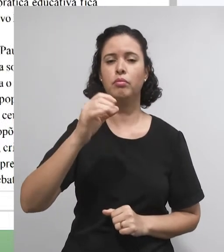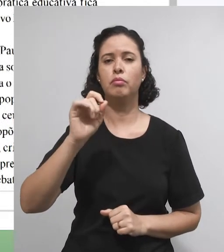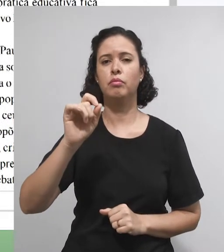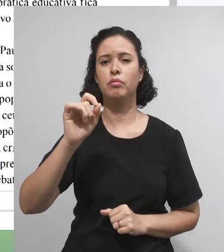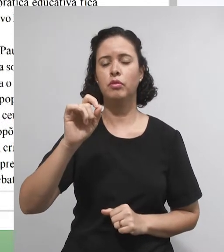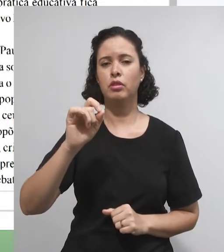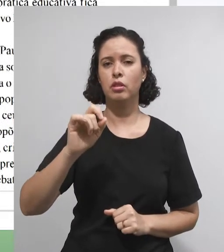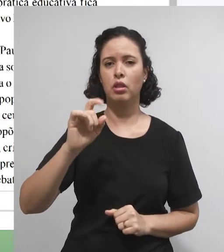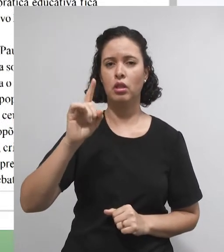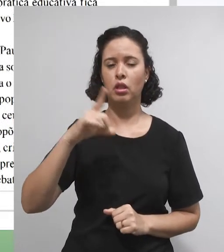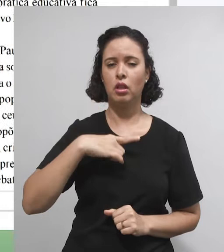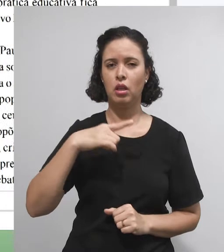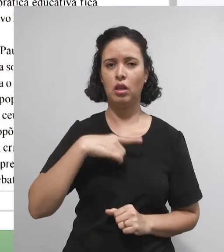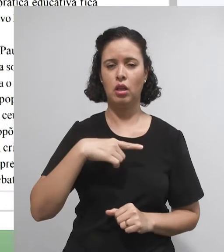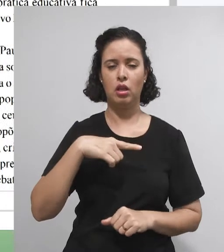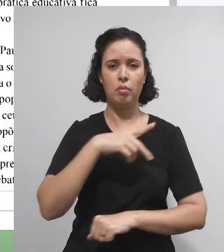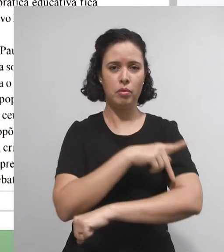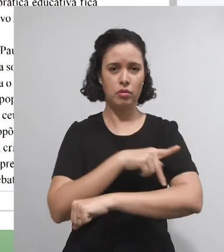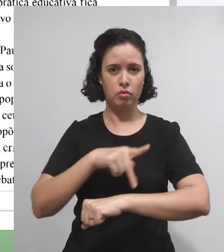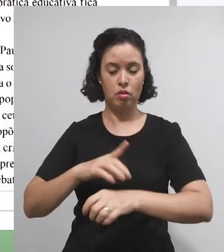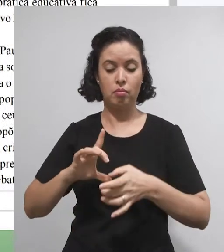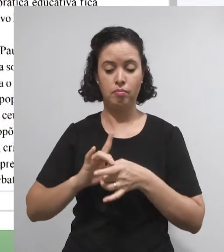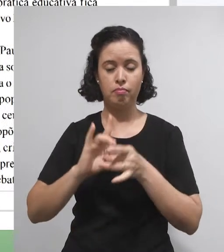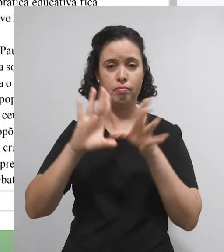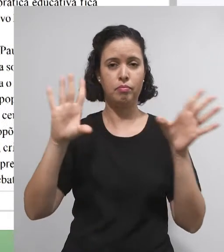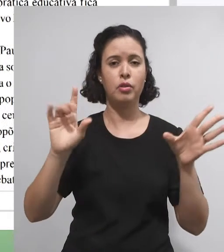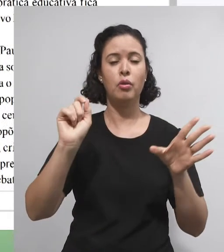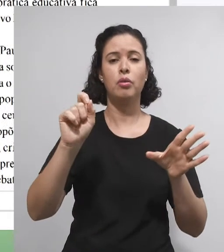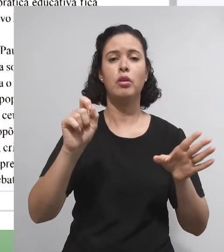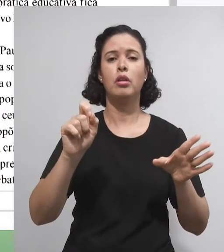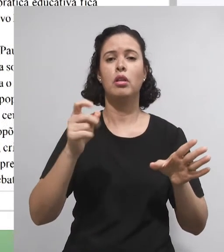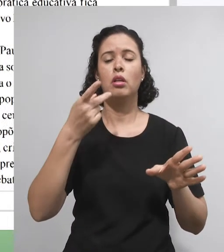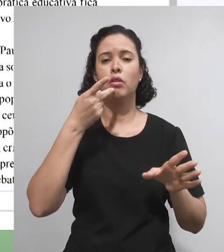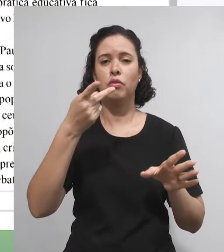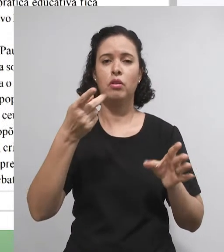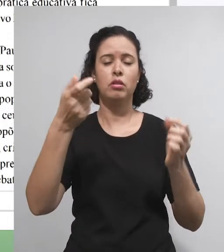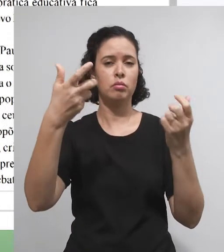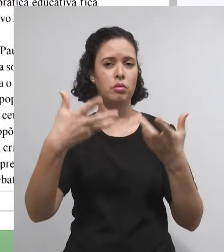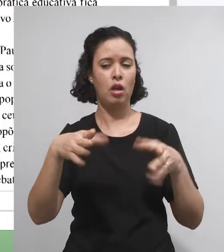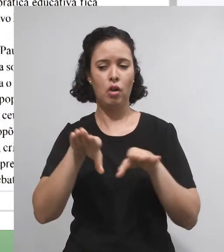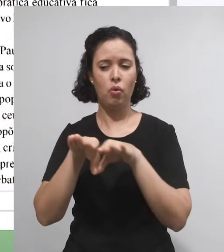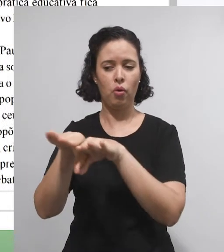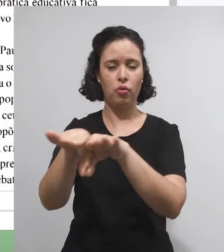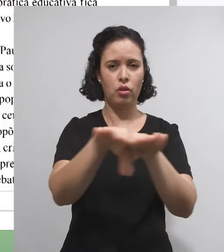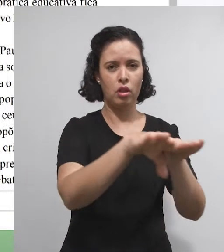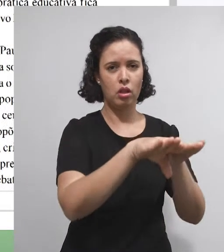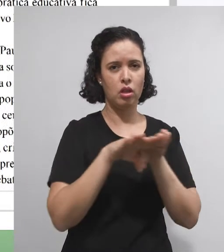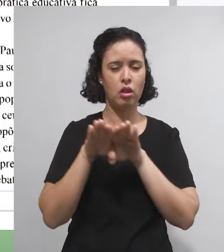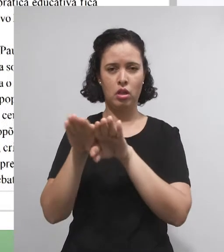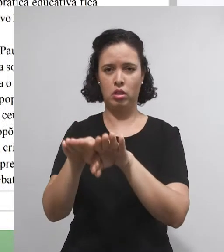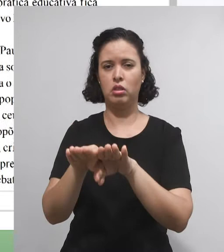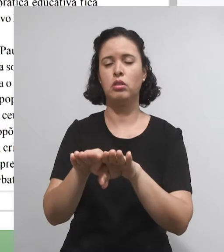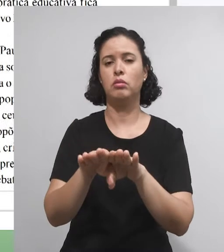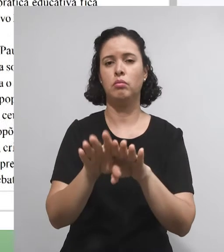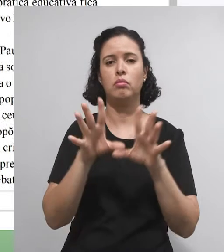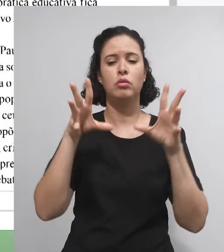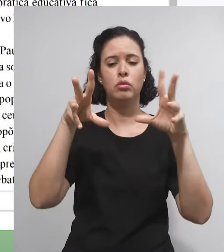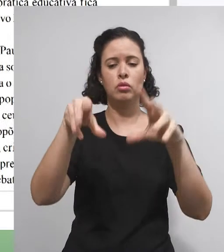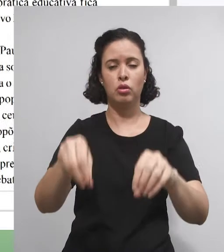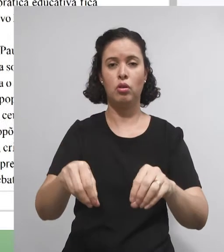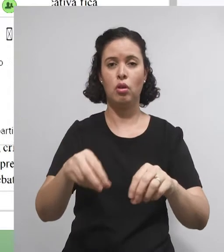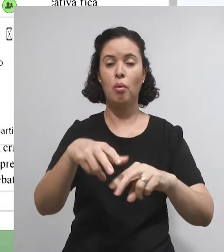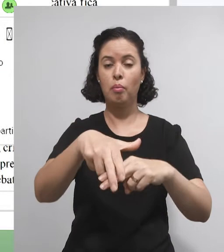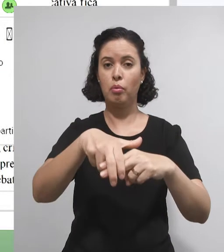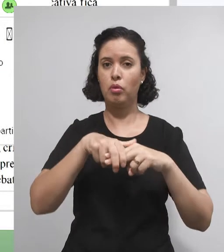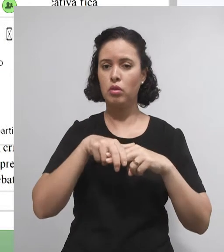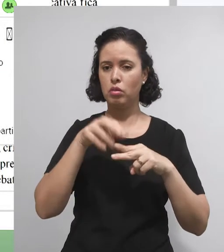A pedagogia libertária vai levantar a bandeira da igualdade e da liberdade para todos. Então, por isso que ela faz a